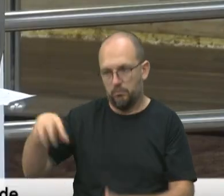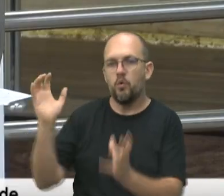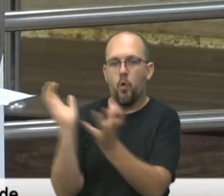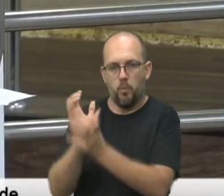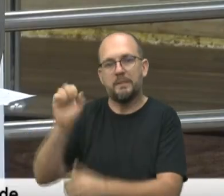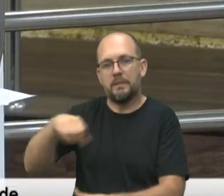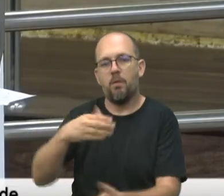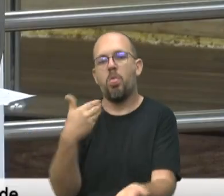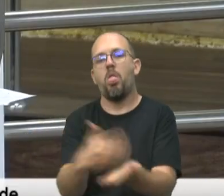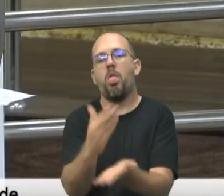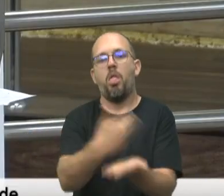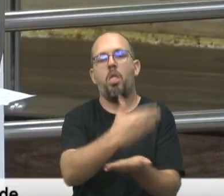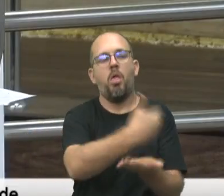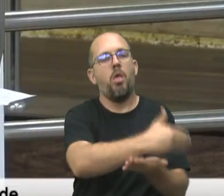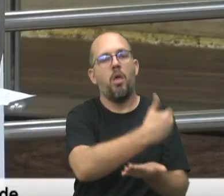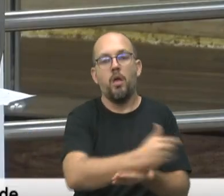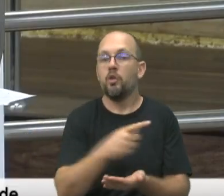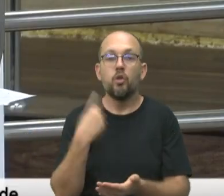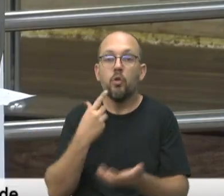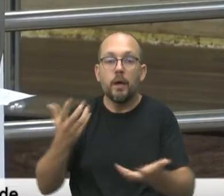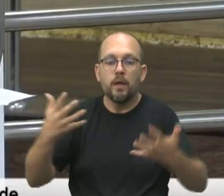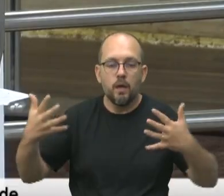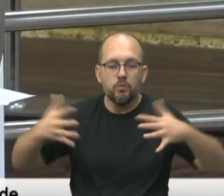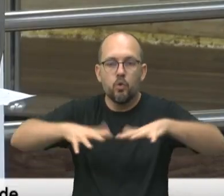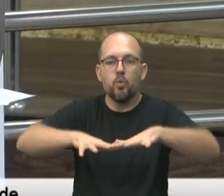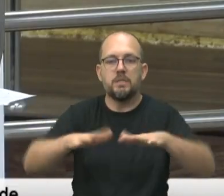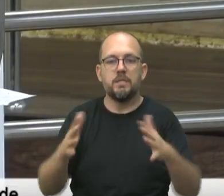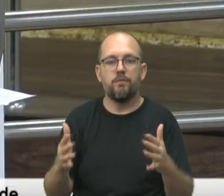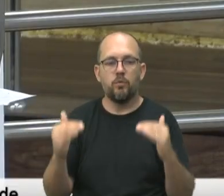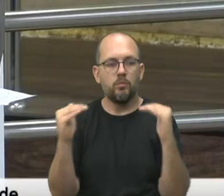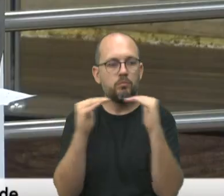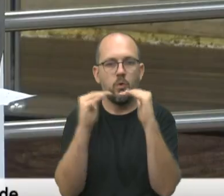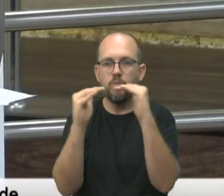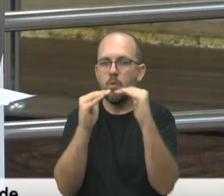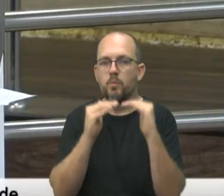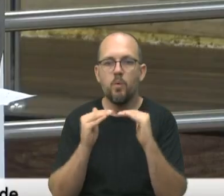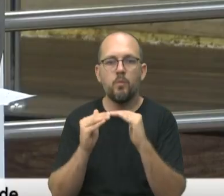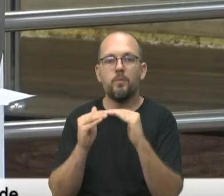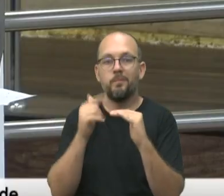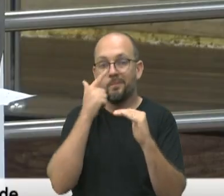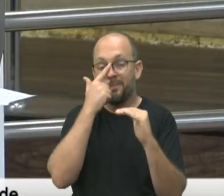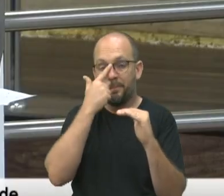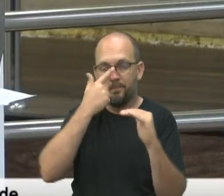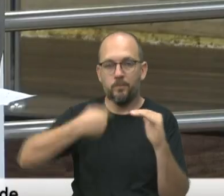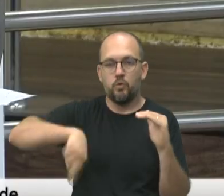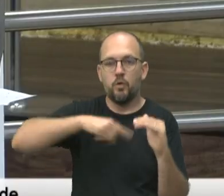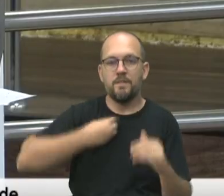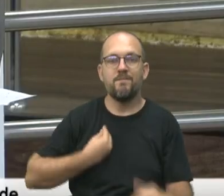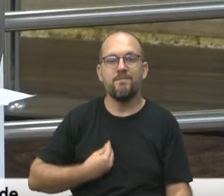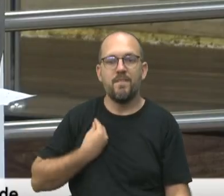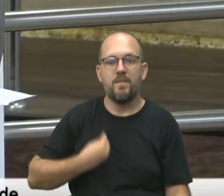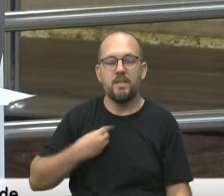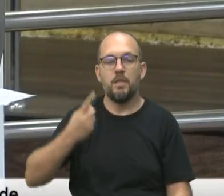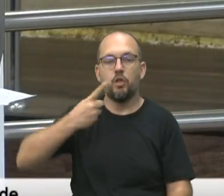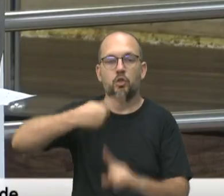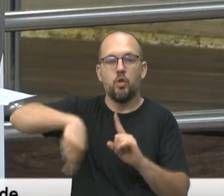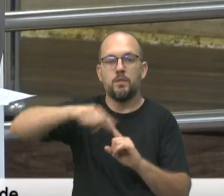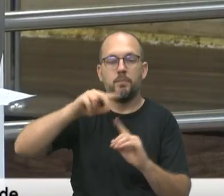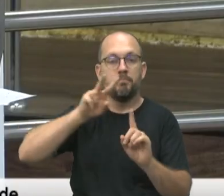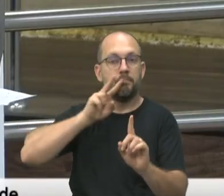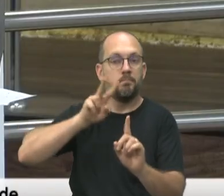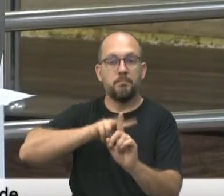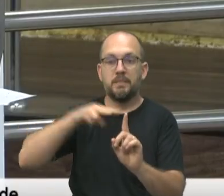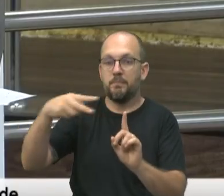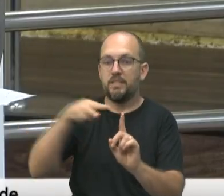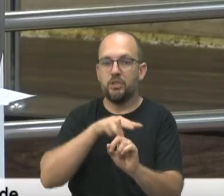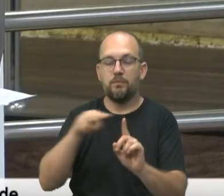projeto de país é um projeto inclusivo, que parta da nossa vivência, da nossa perspectiva, das